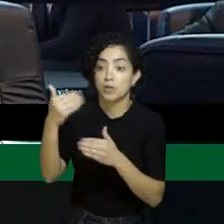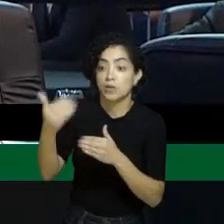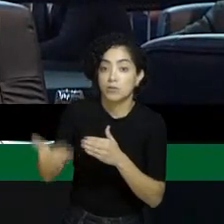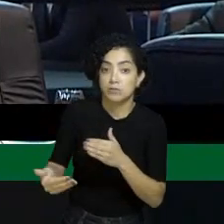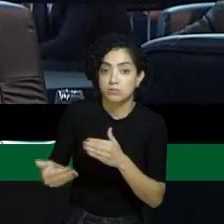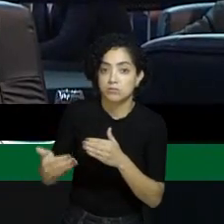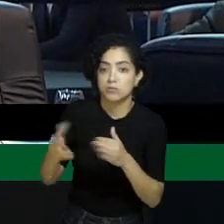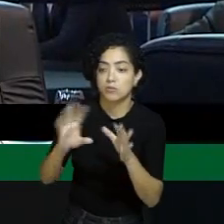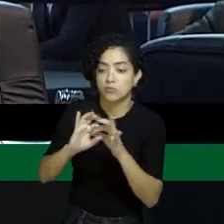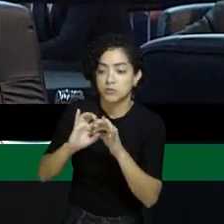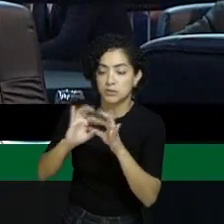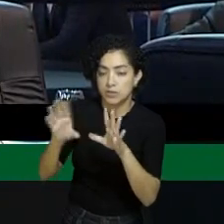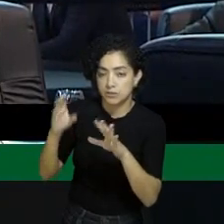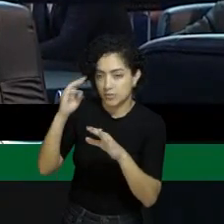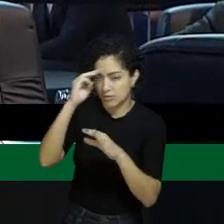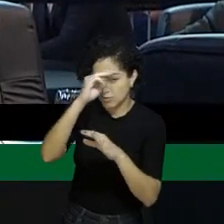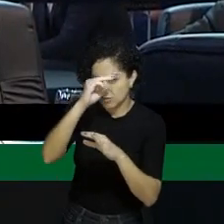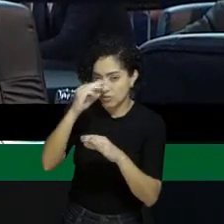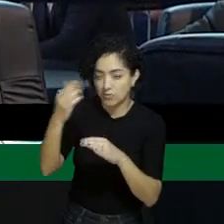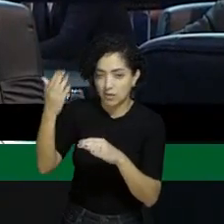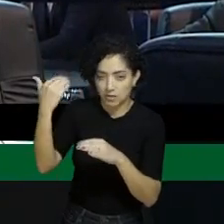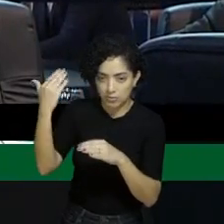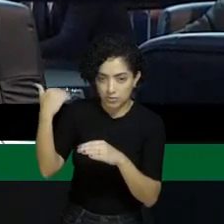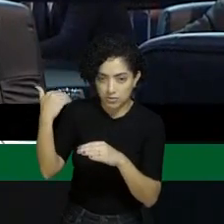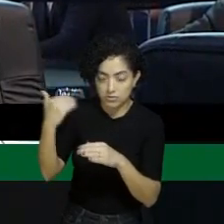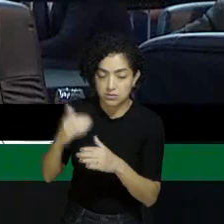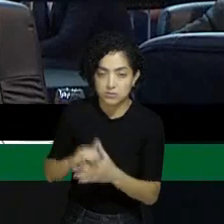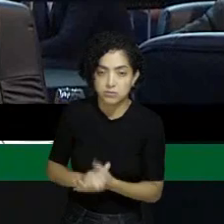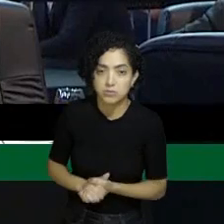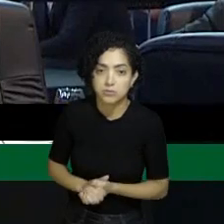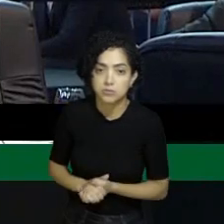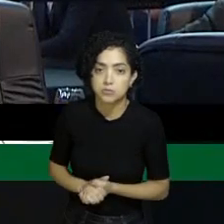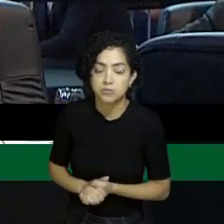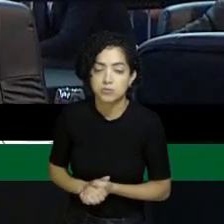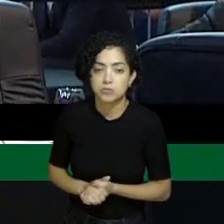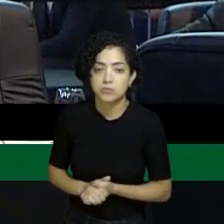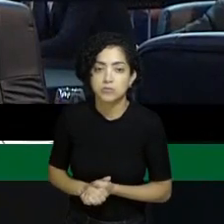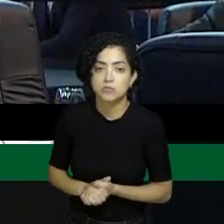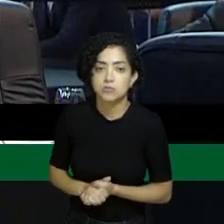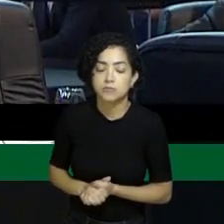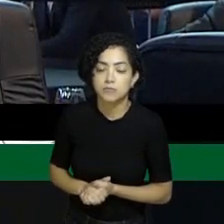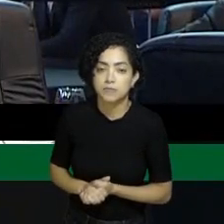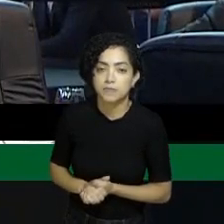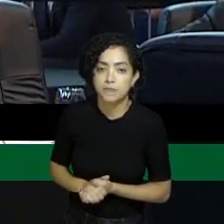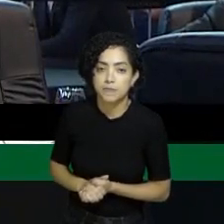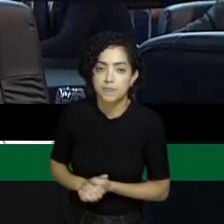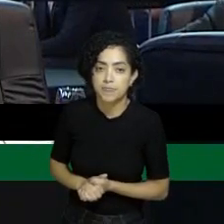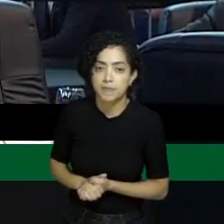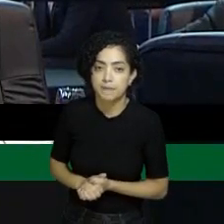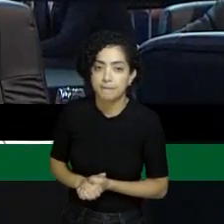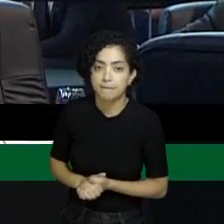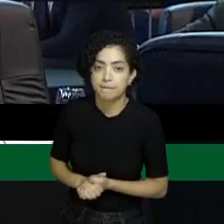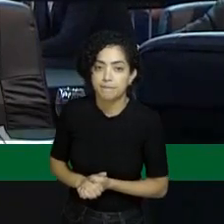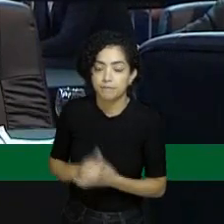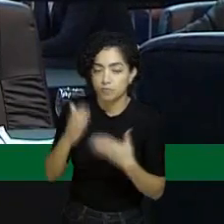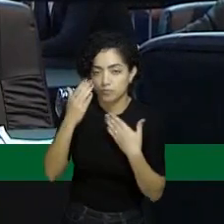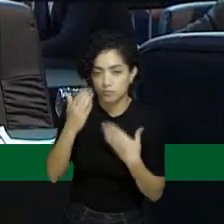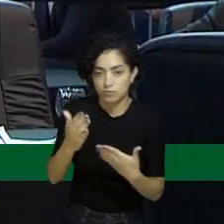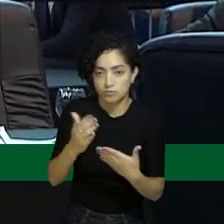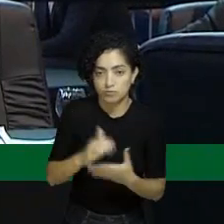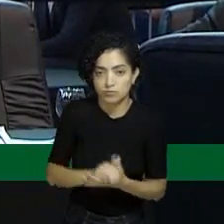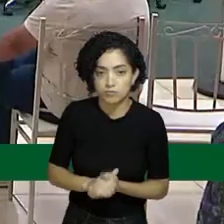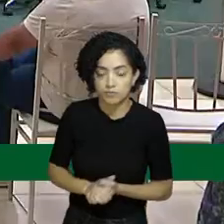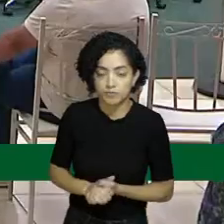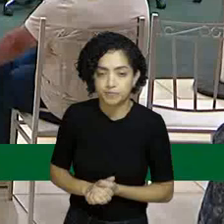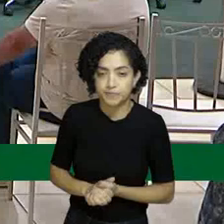o absolveu, que foi o caso dos respiradores dos 33 milhões. Muito obrigado pela parte, Sargento